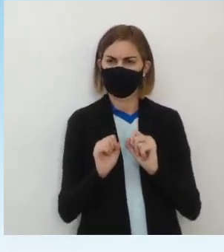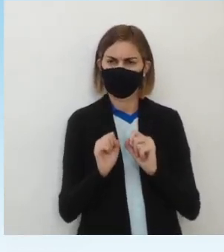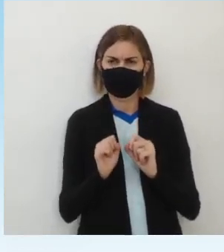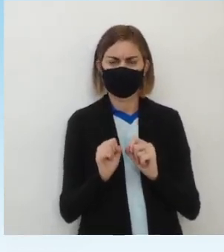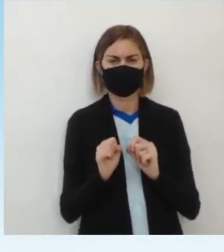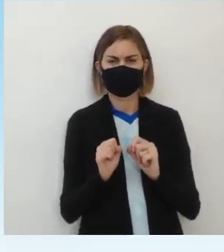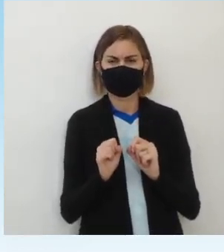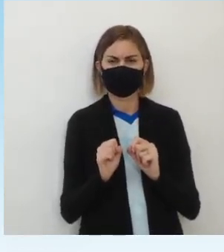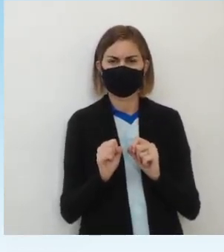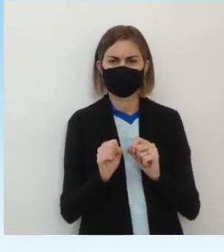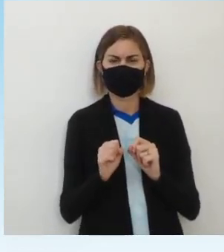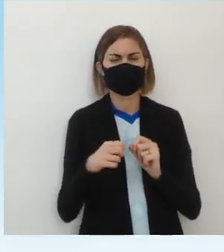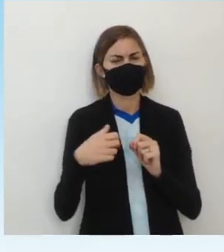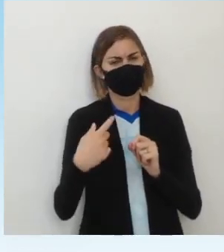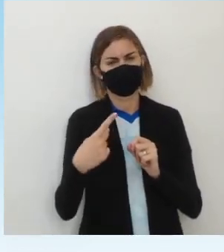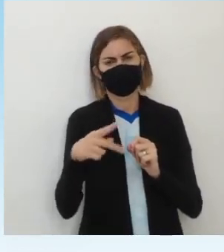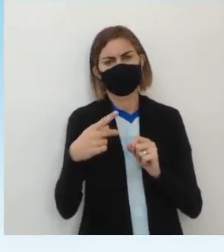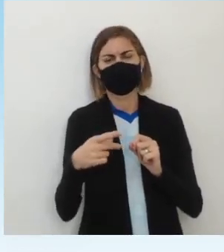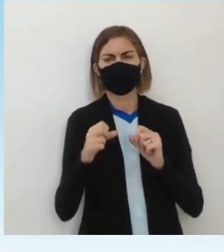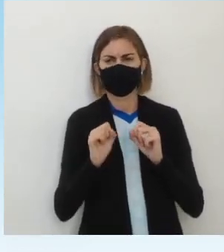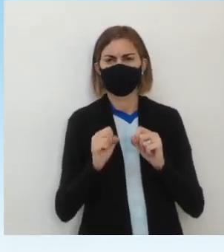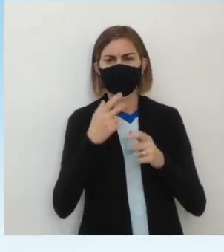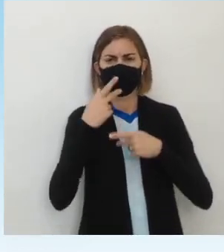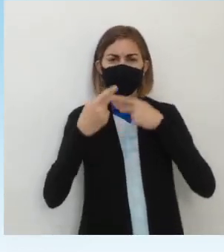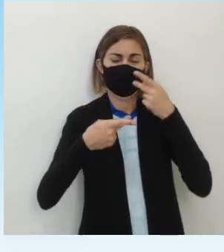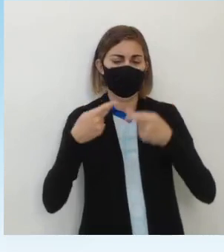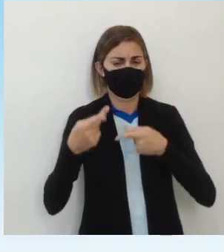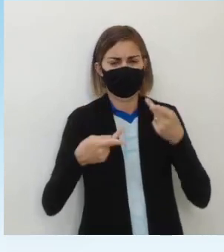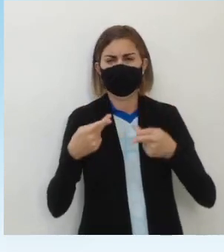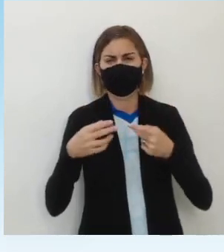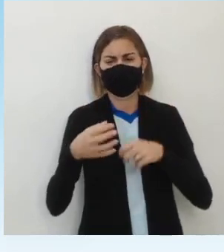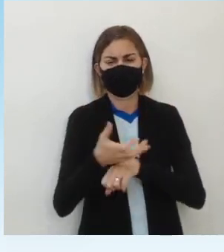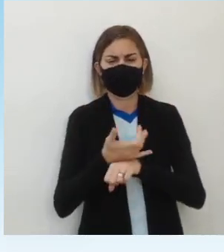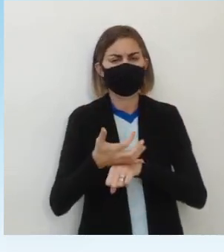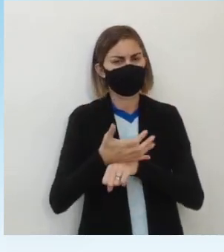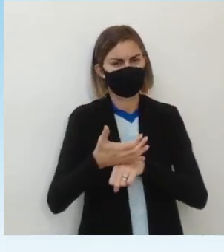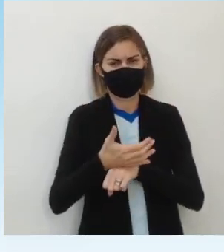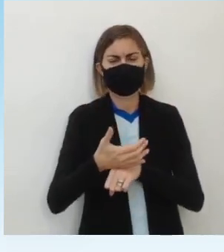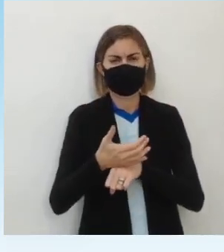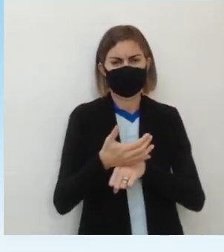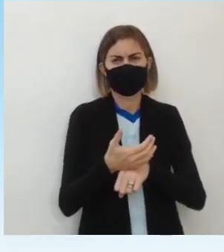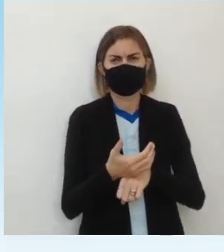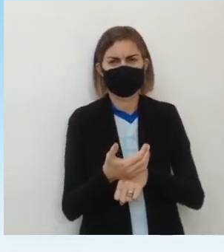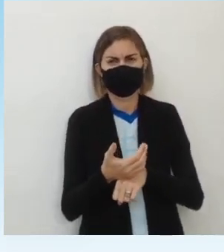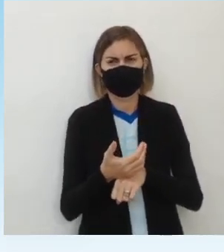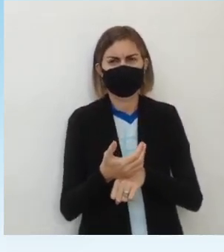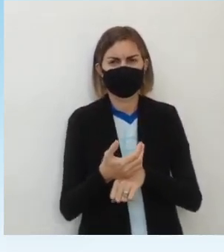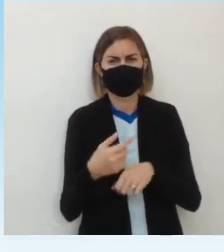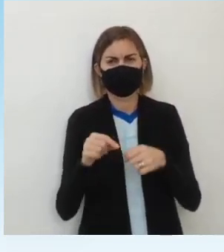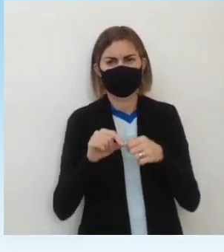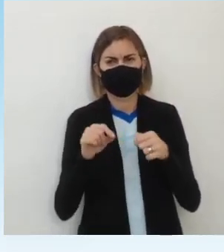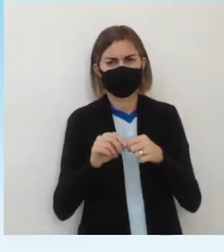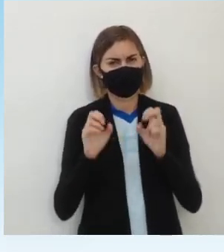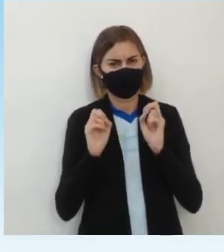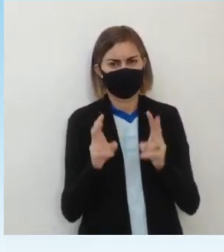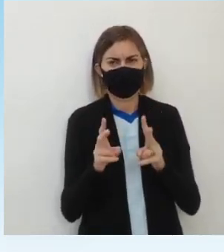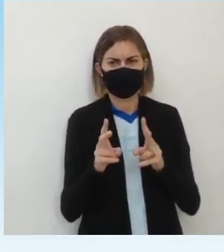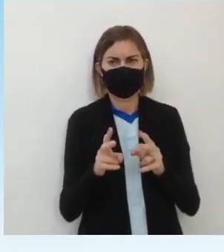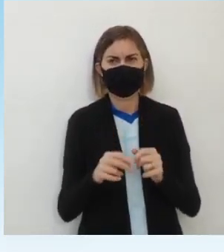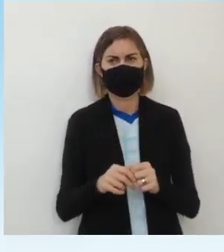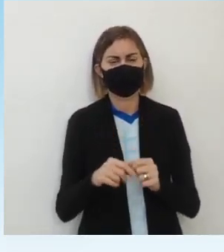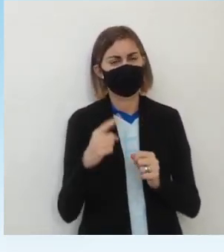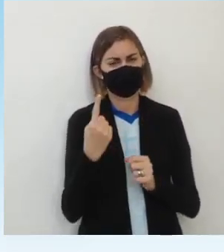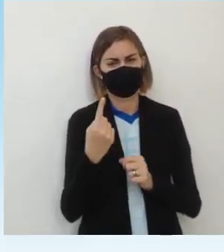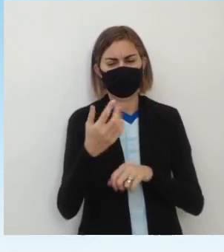ele fala sobre ser uma oxidação enérgica, né? sobre o que seria formado, ok? Forma